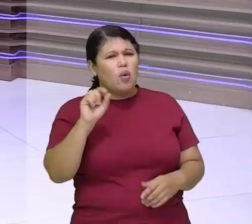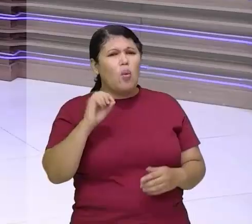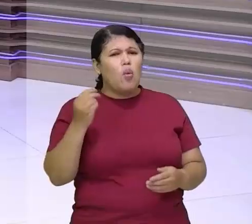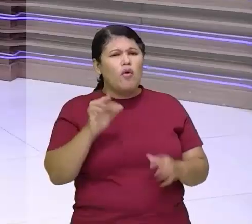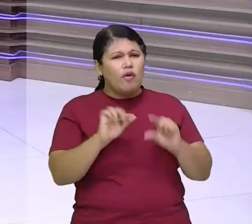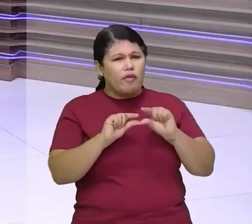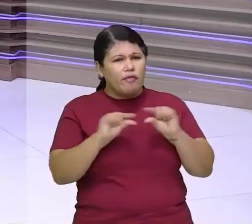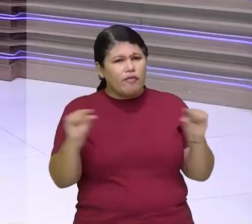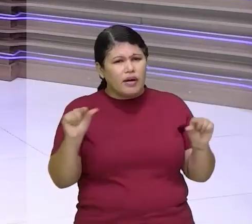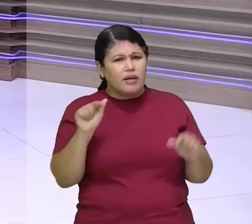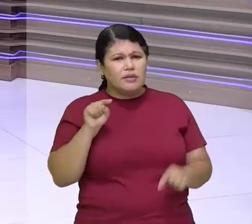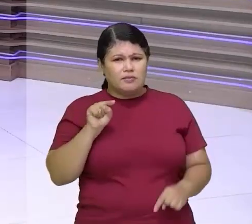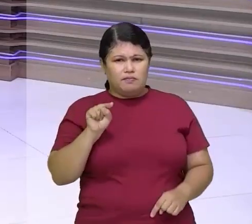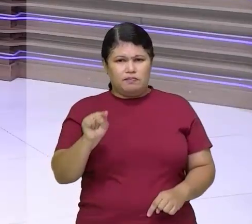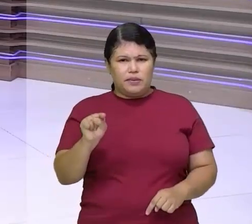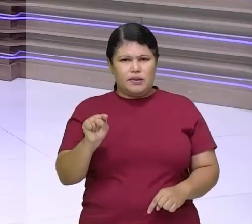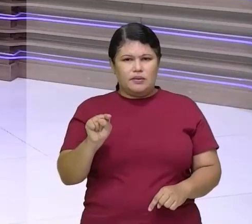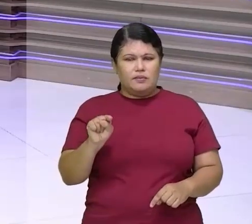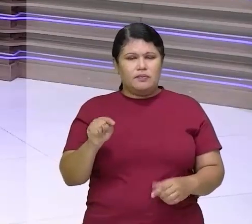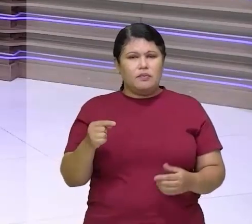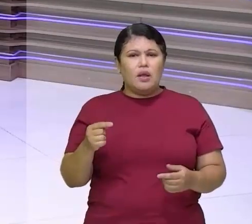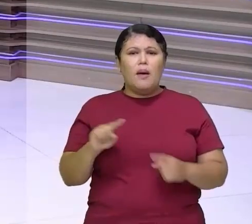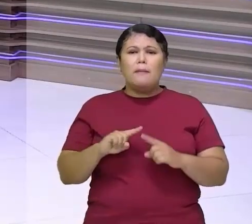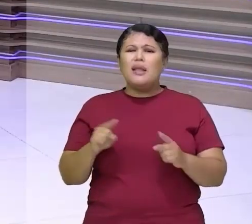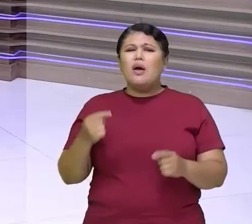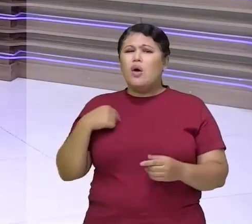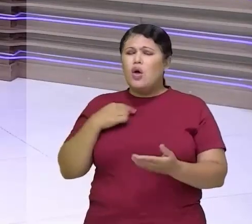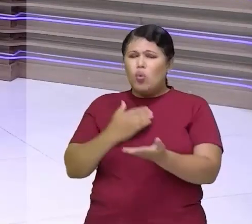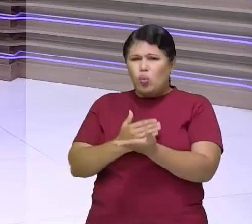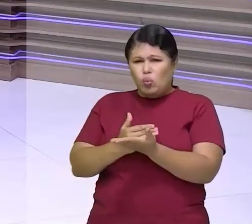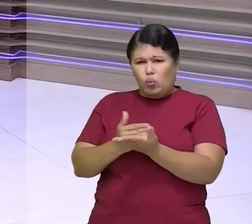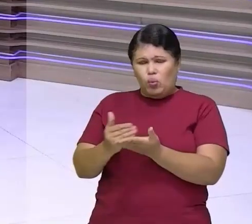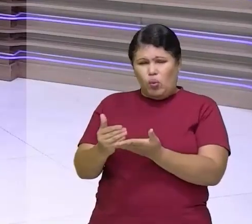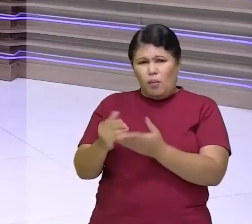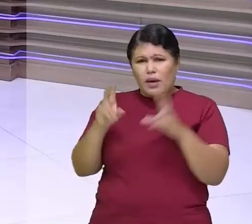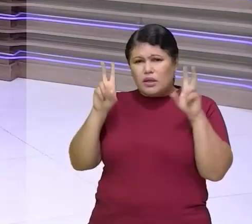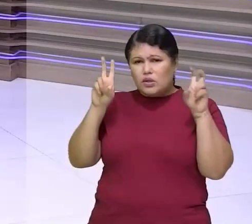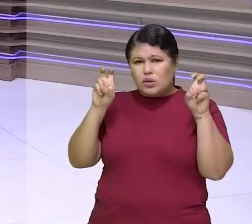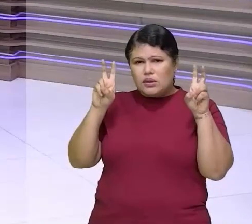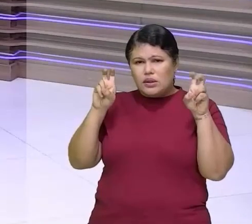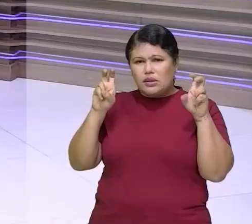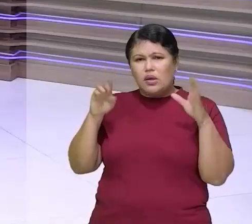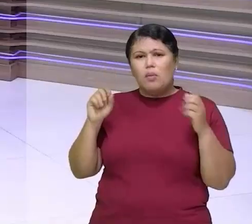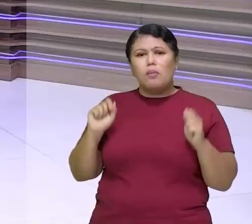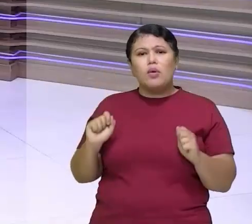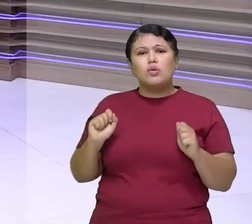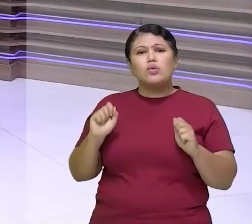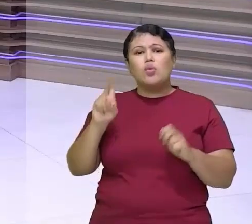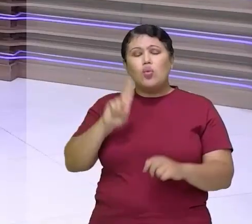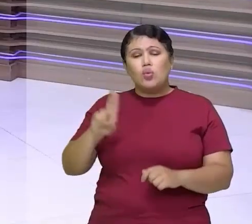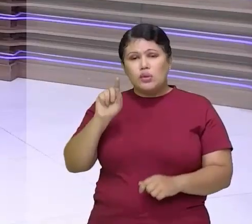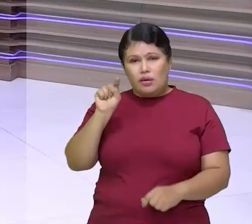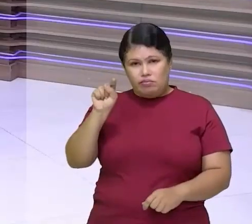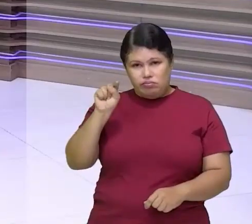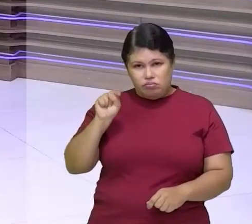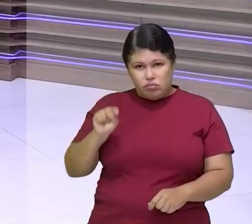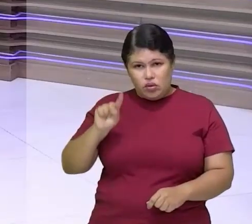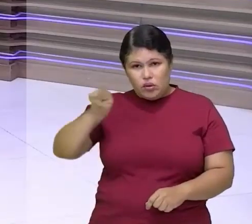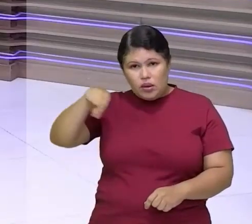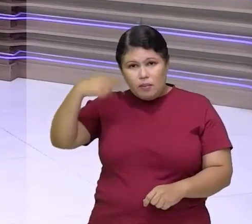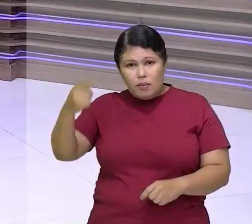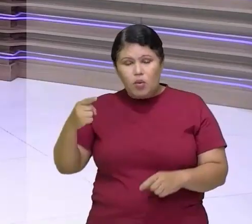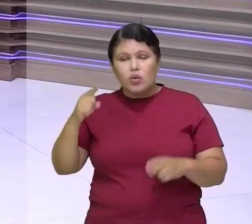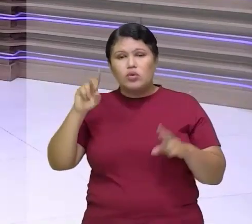afirmativa. Eu vou usar o ponto final. Não, mas eu vou iniciar uma citação. Eu posso colocar os dois pontos, depois eu uso